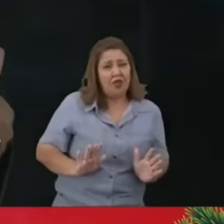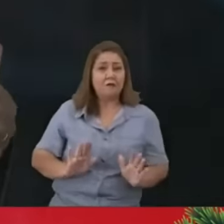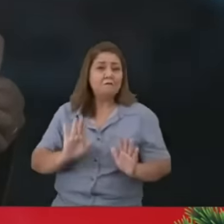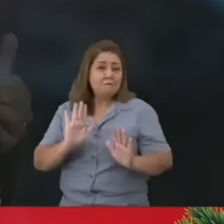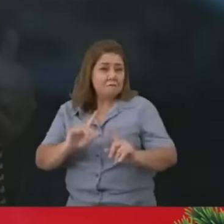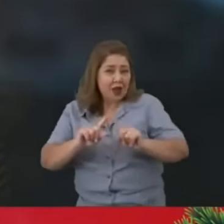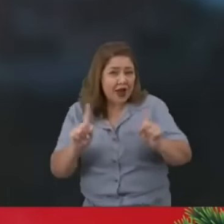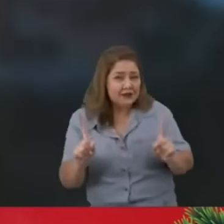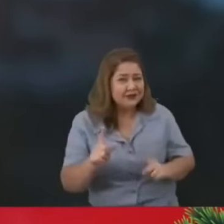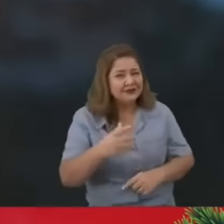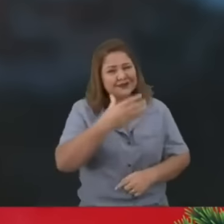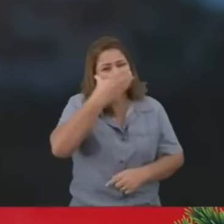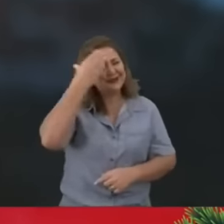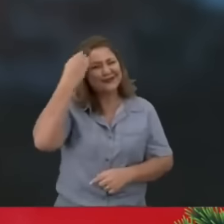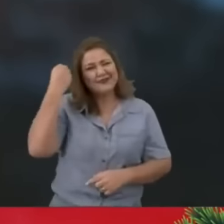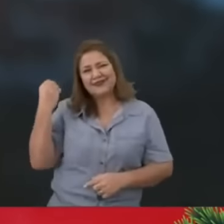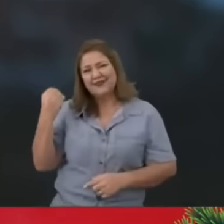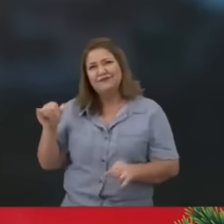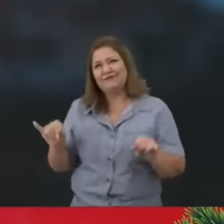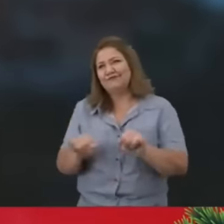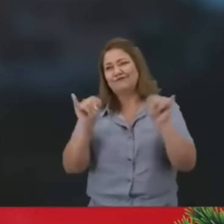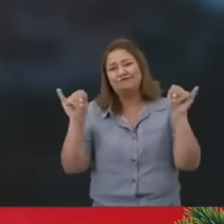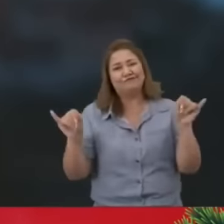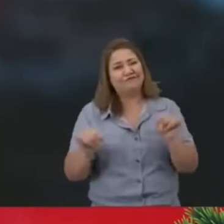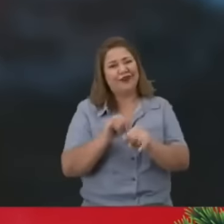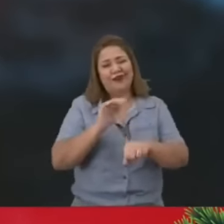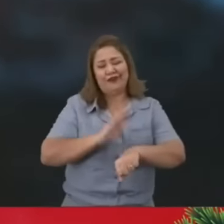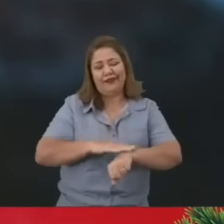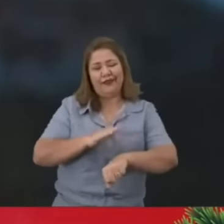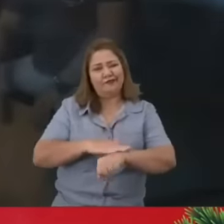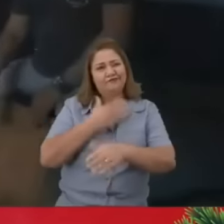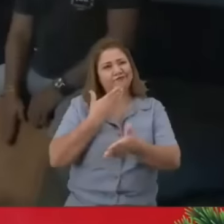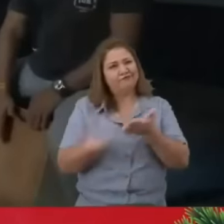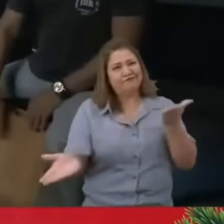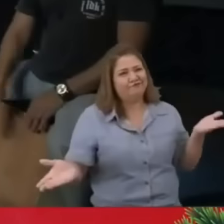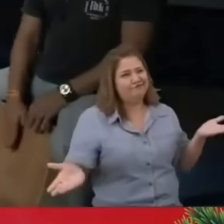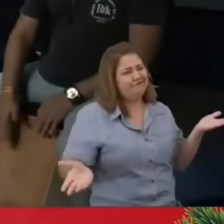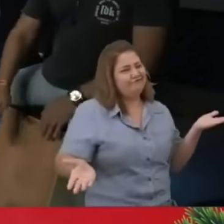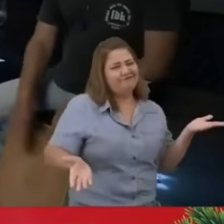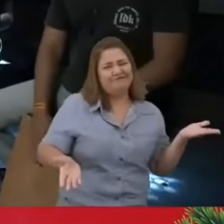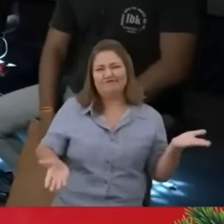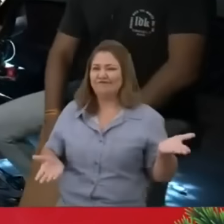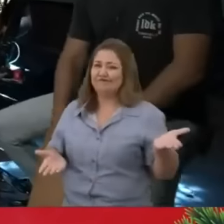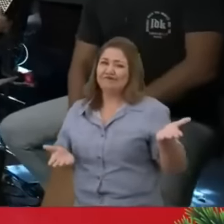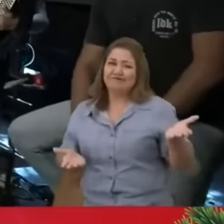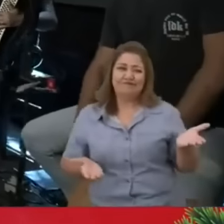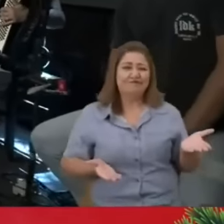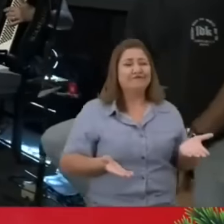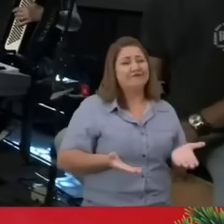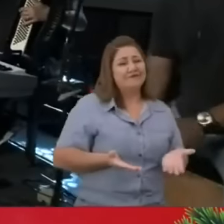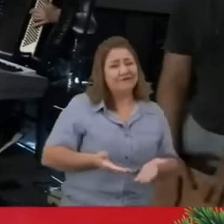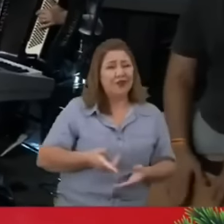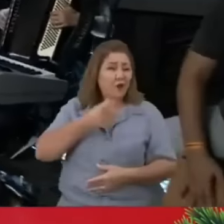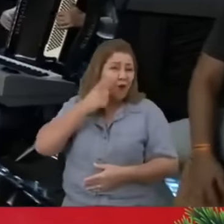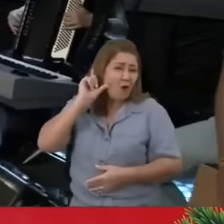mas esquecer é bobagem, é tempo perdido.